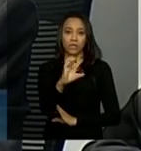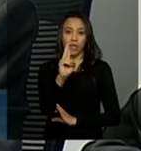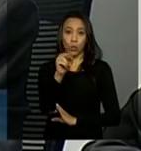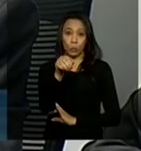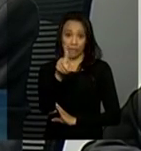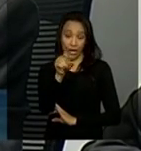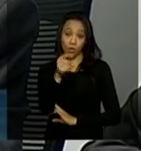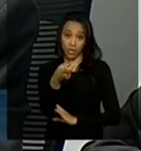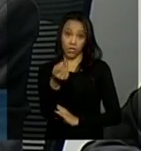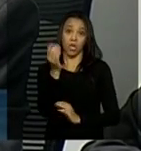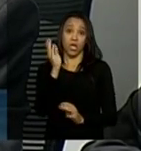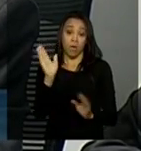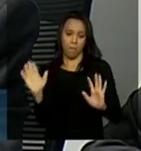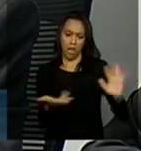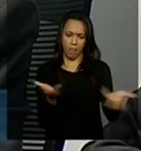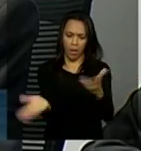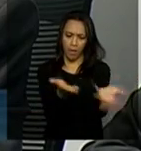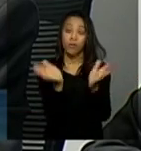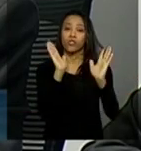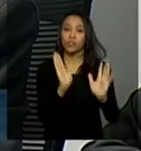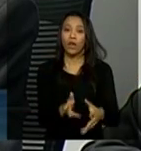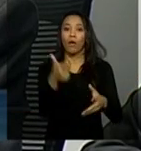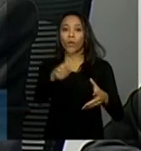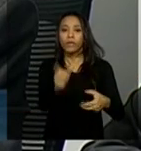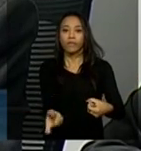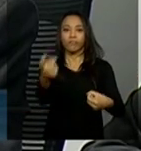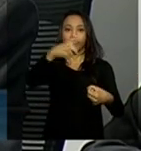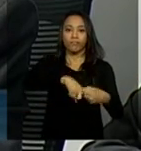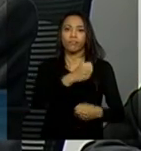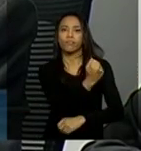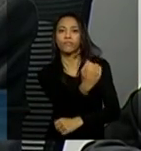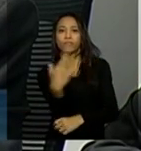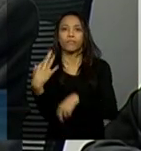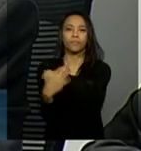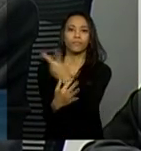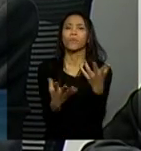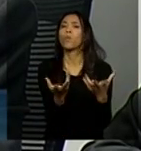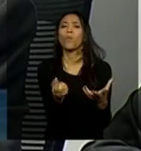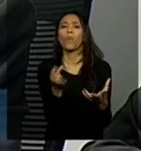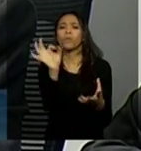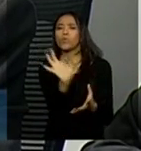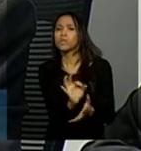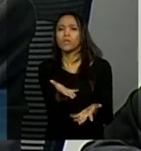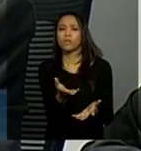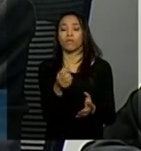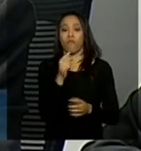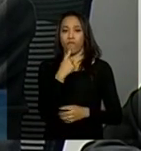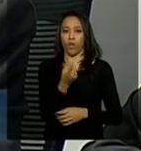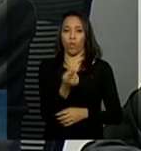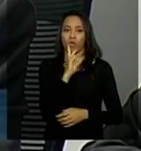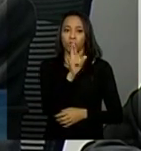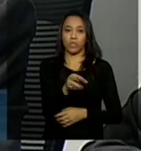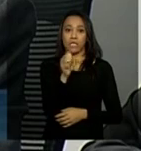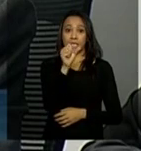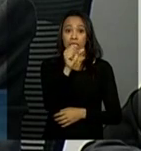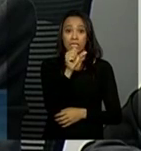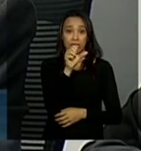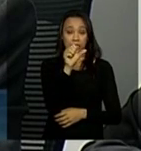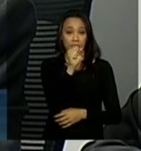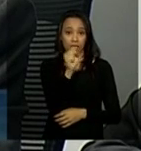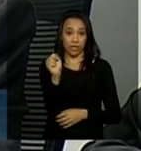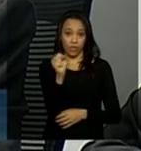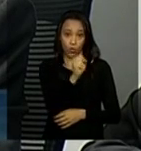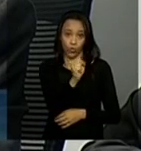2012, derivada de 2010, corresponde a 78%. Ou